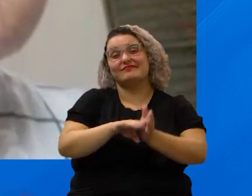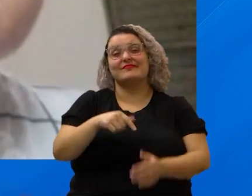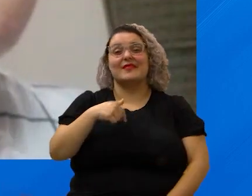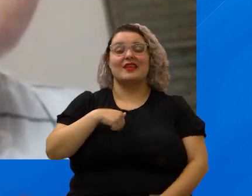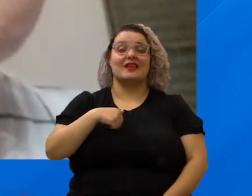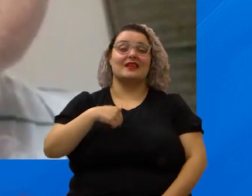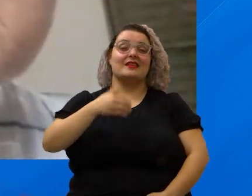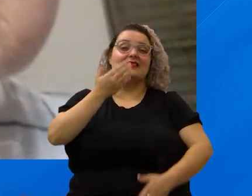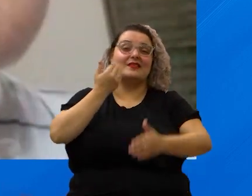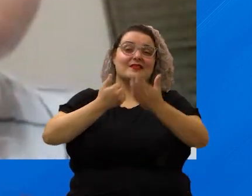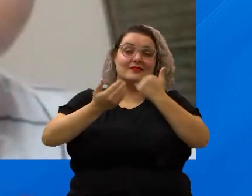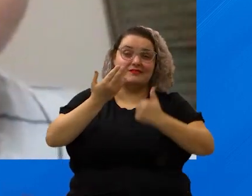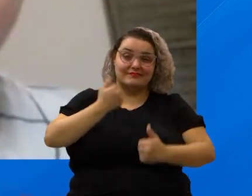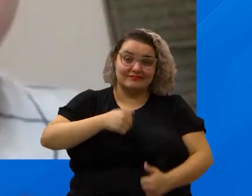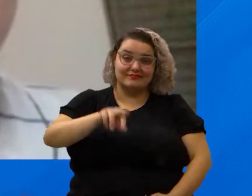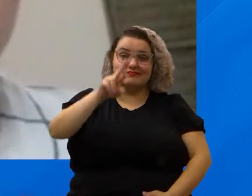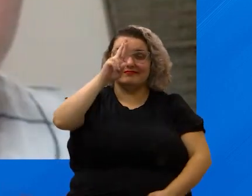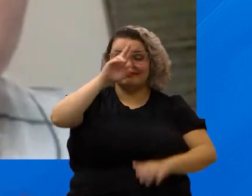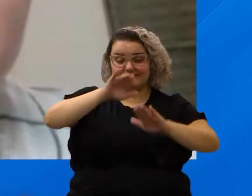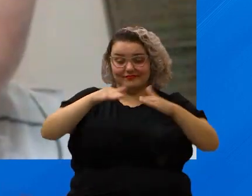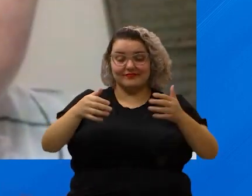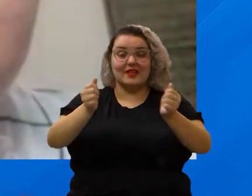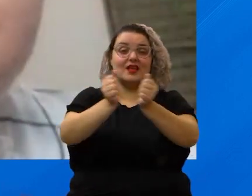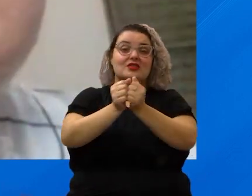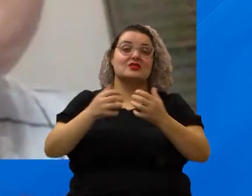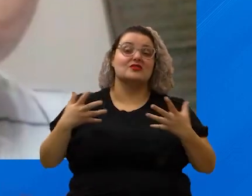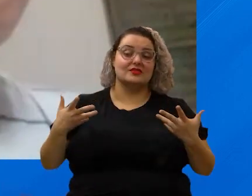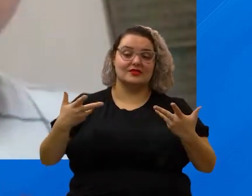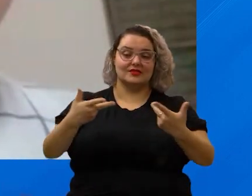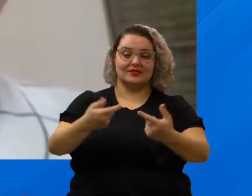que jantar na mesa junto com todo mundo."